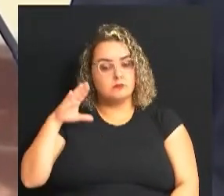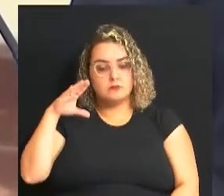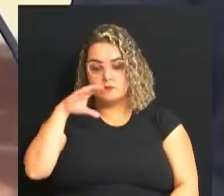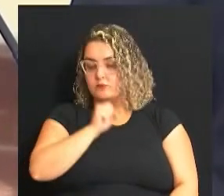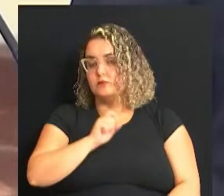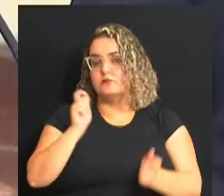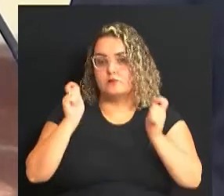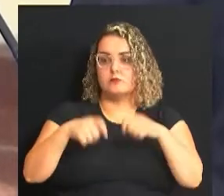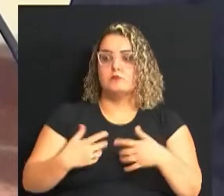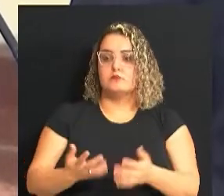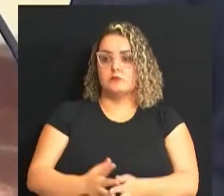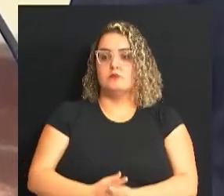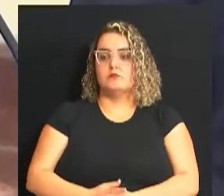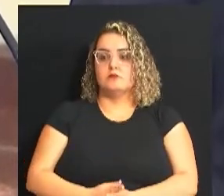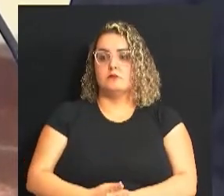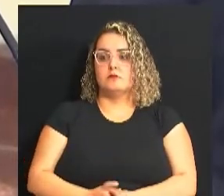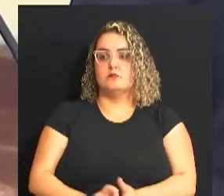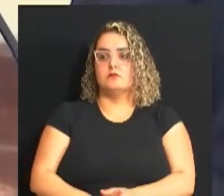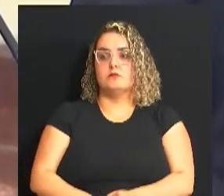porque trata-se